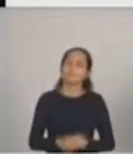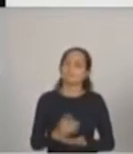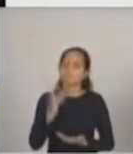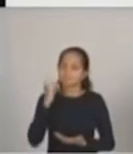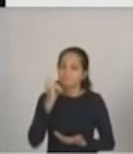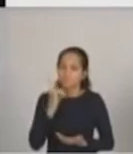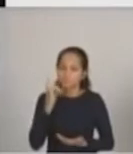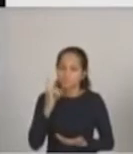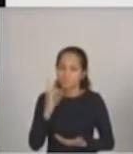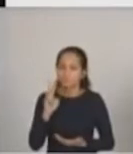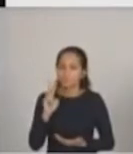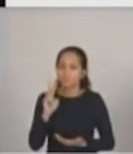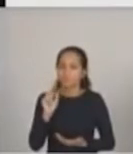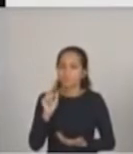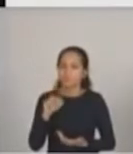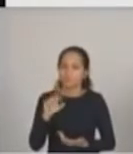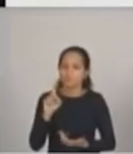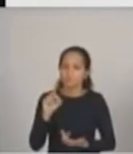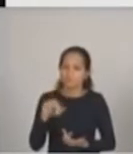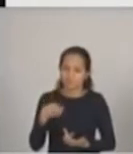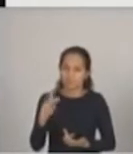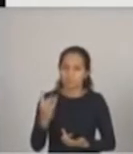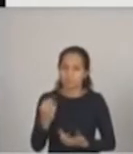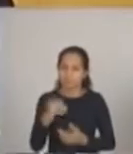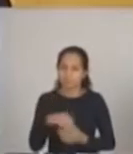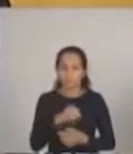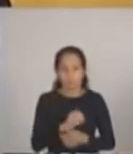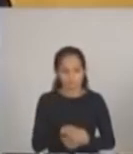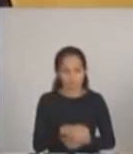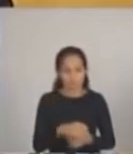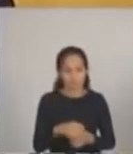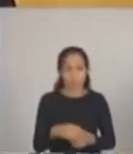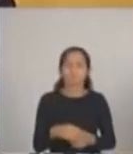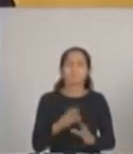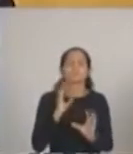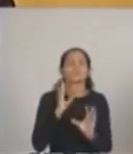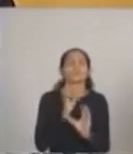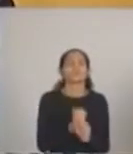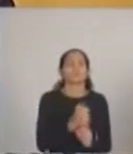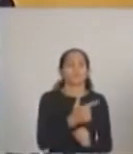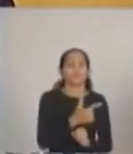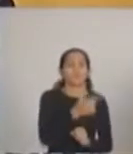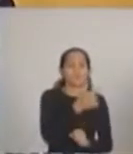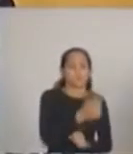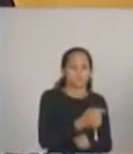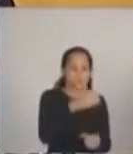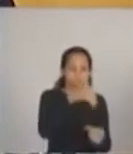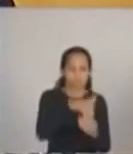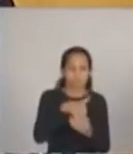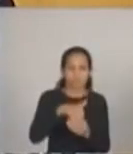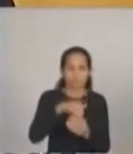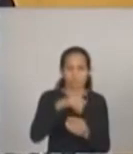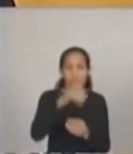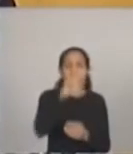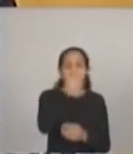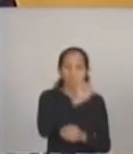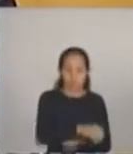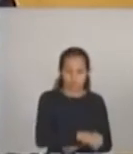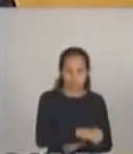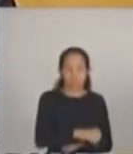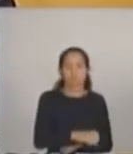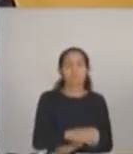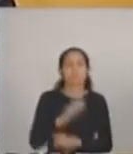Deputado Vandinho, vota sim. Então nós tivemos 27 votos sim,